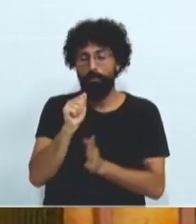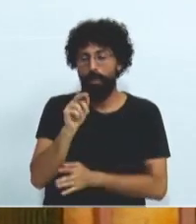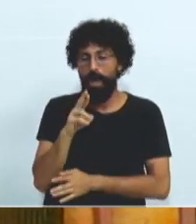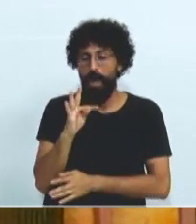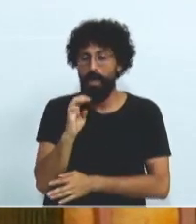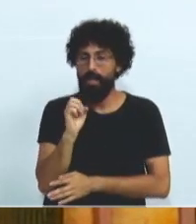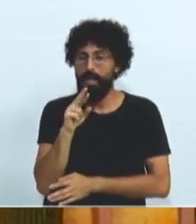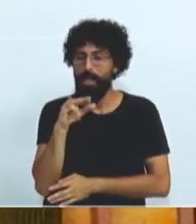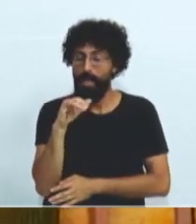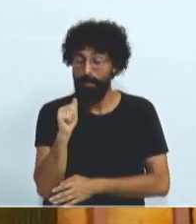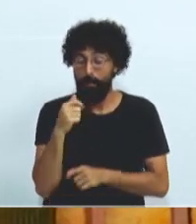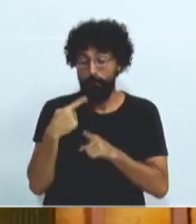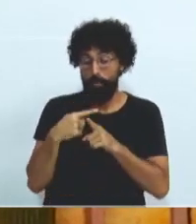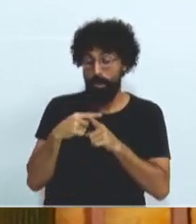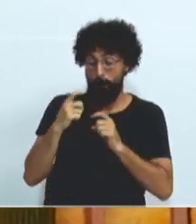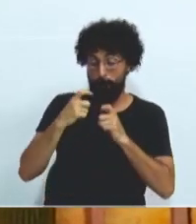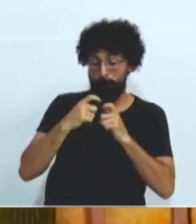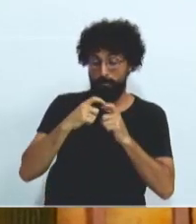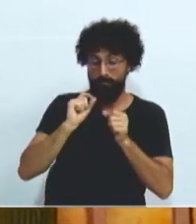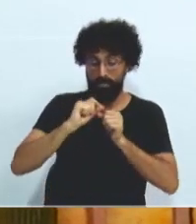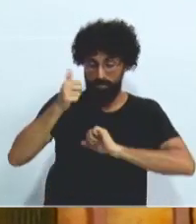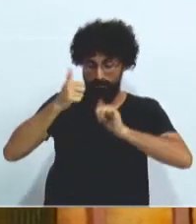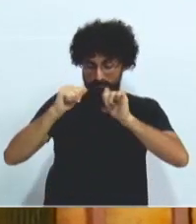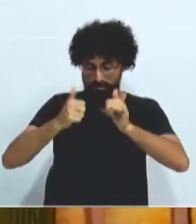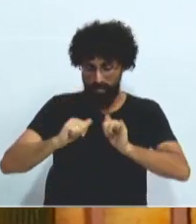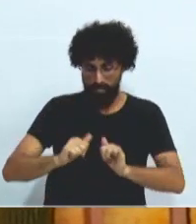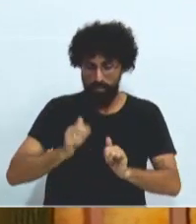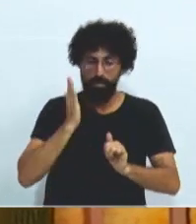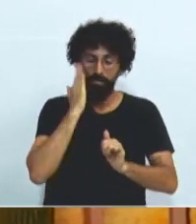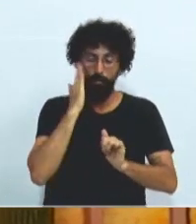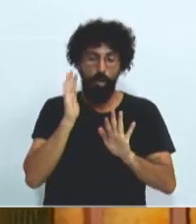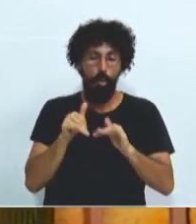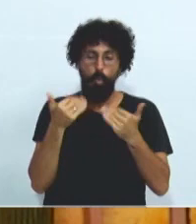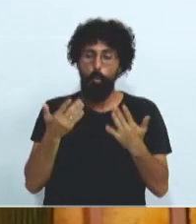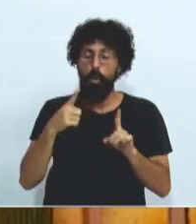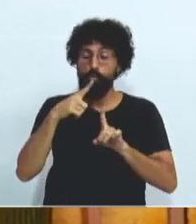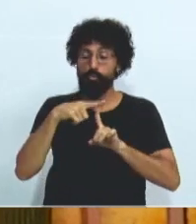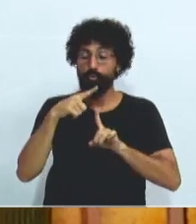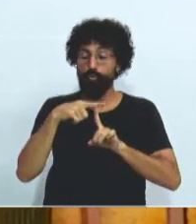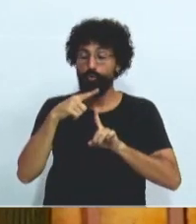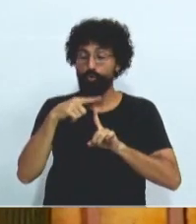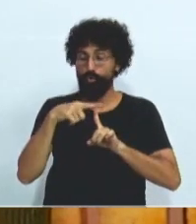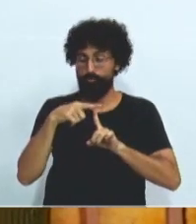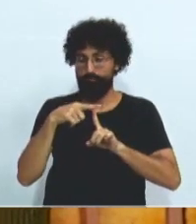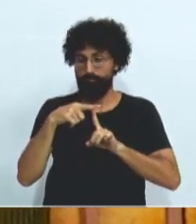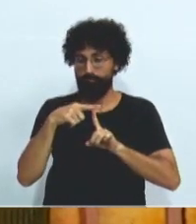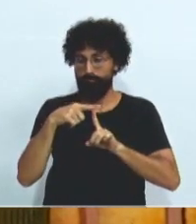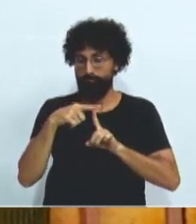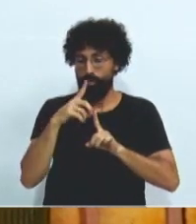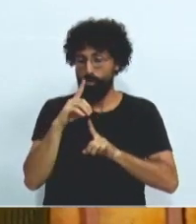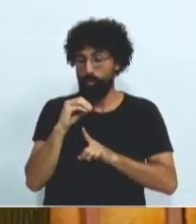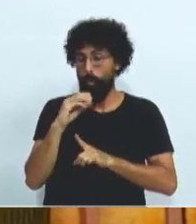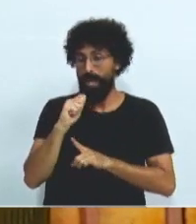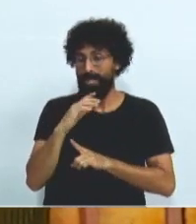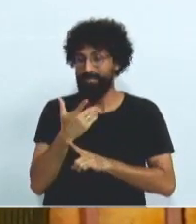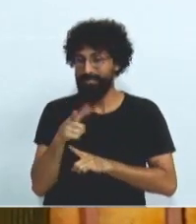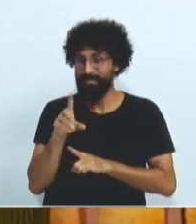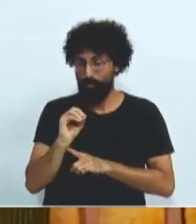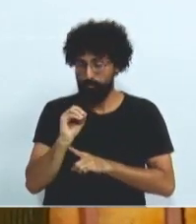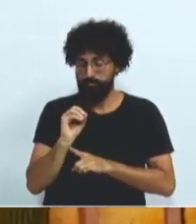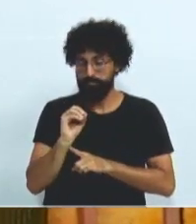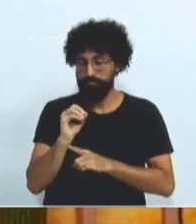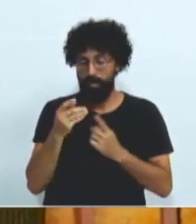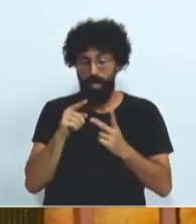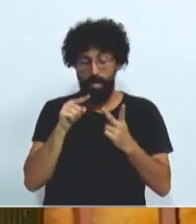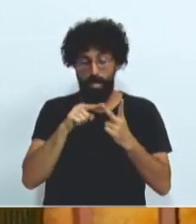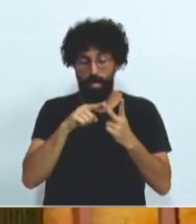quando fazer a avaliação, ele vai saber exatamente qual que é o tipo de doação que você vai fazer. Essa por aférese é como se fosse uma doação de sangue.